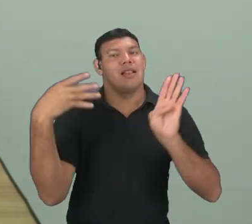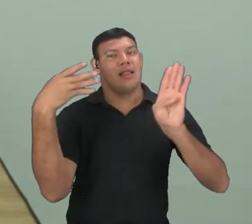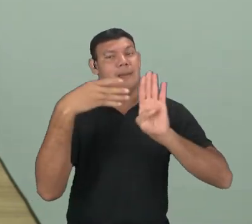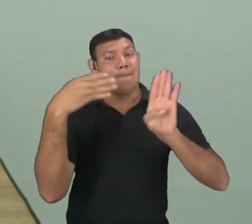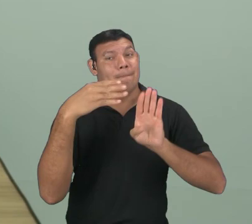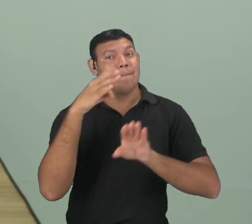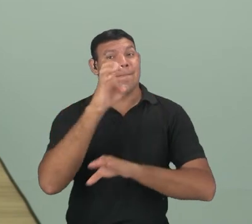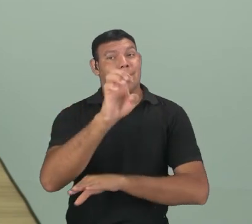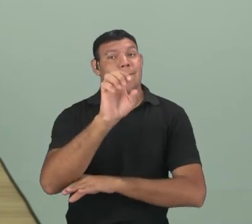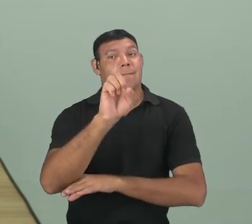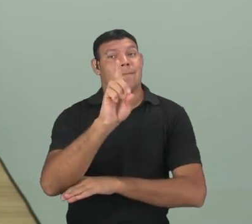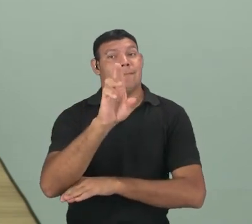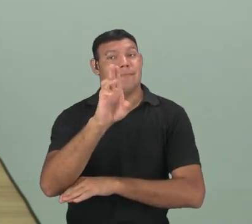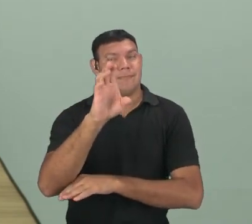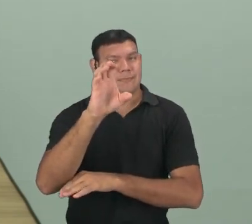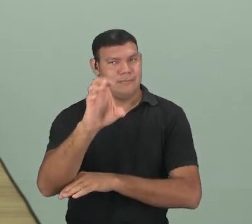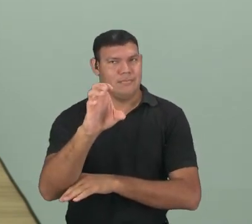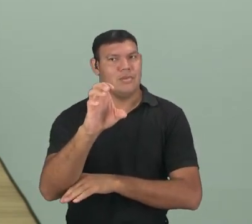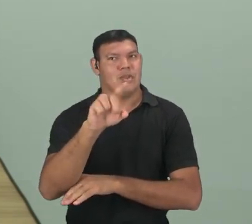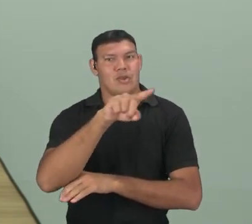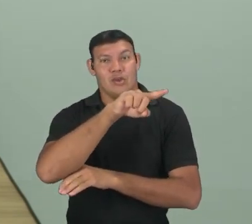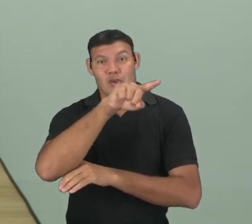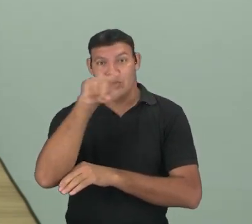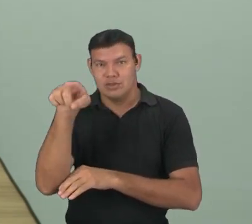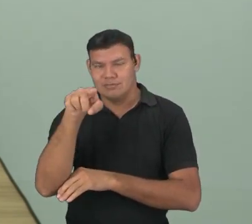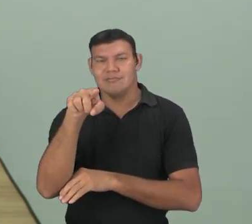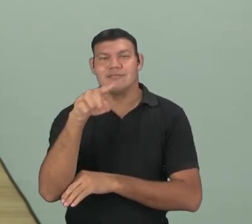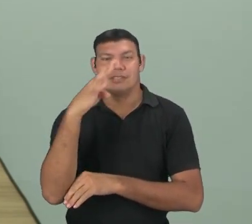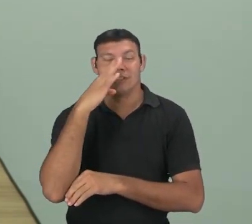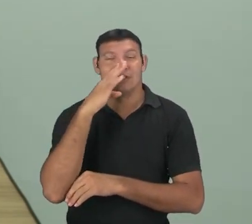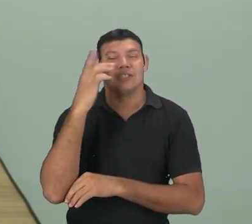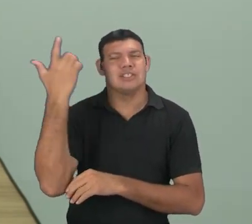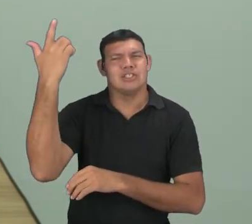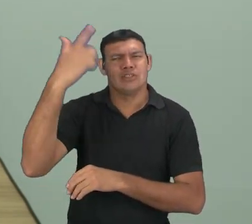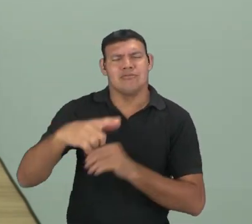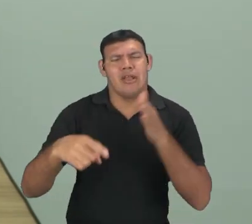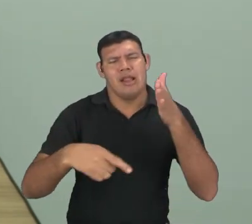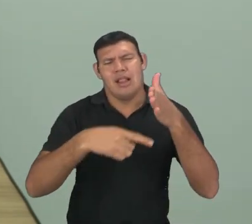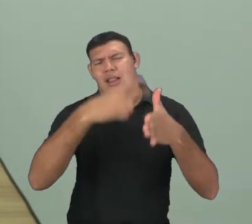novo? Entra lá na plataforma Eduque.